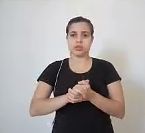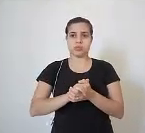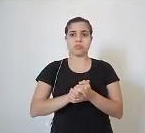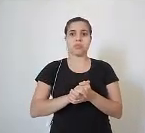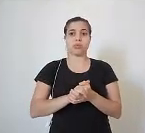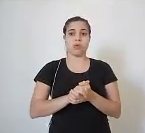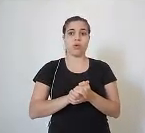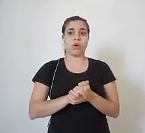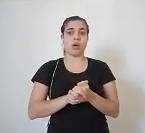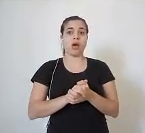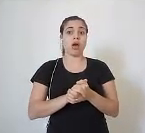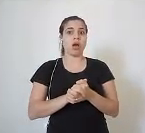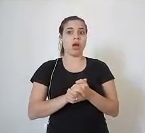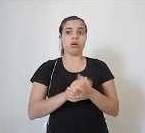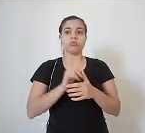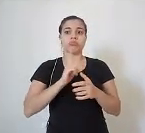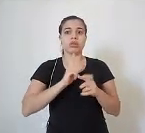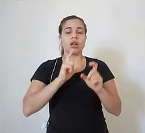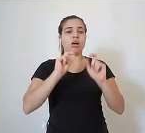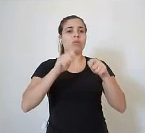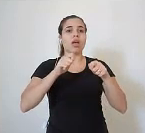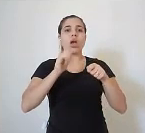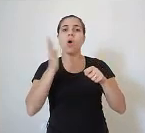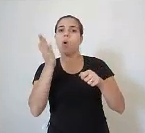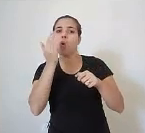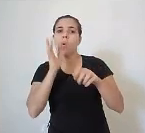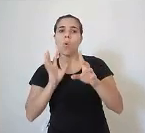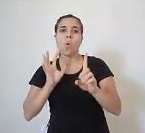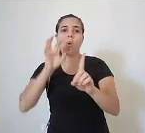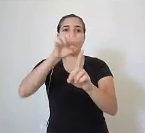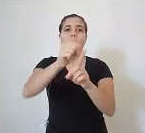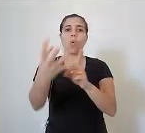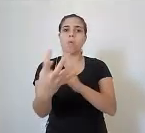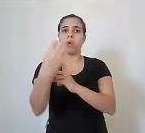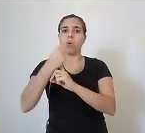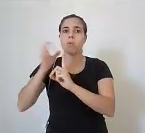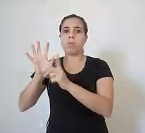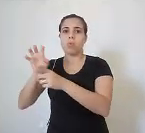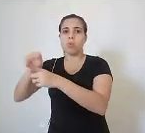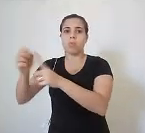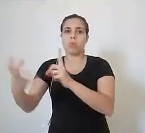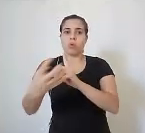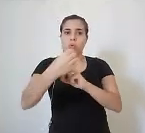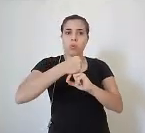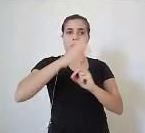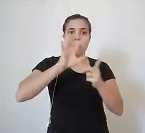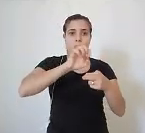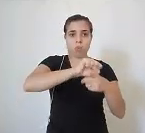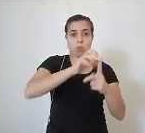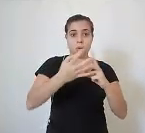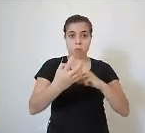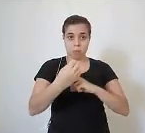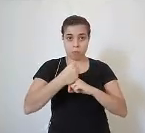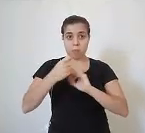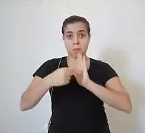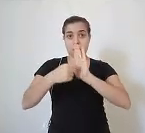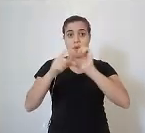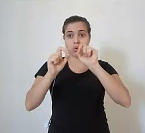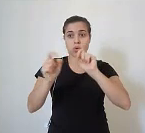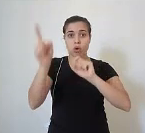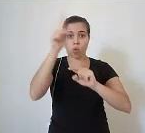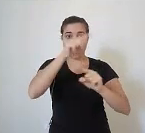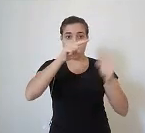sendo observado. Né? Esse anfíbio ele serve de alimento para vários outros organismos e também